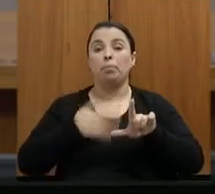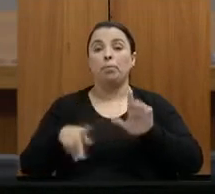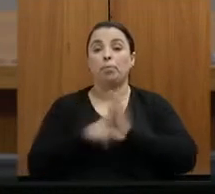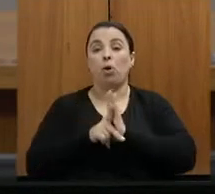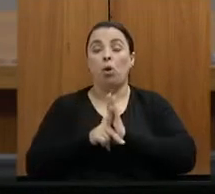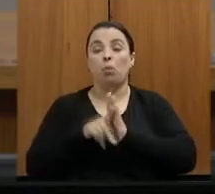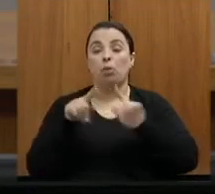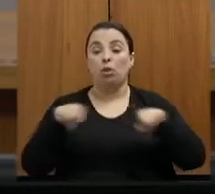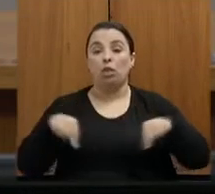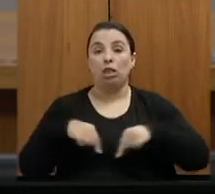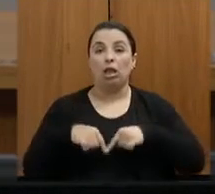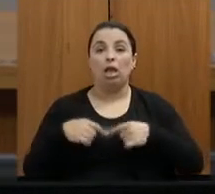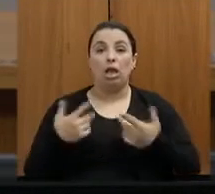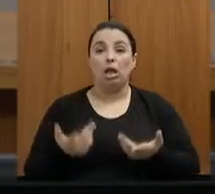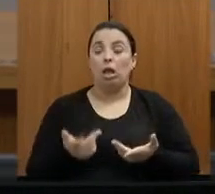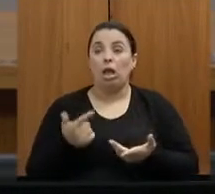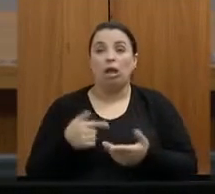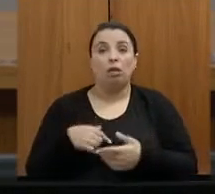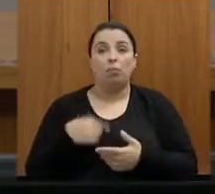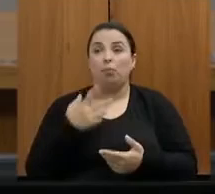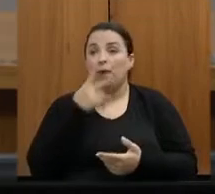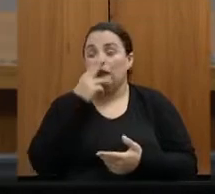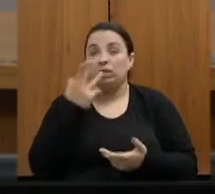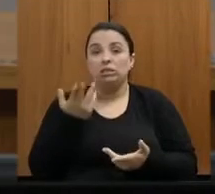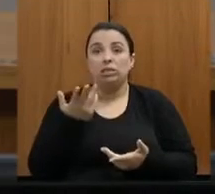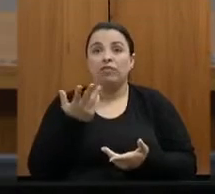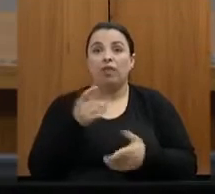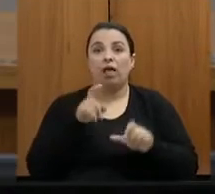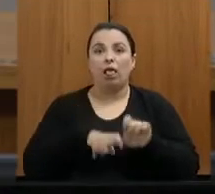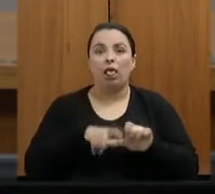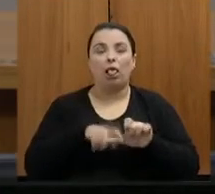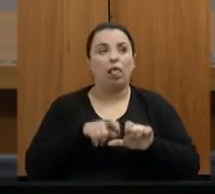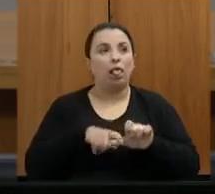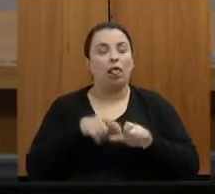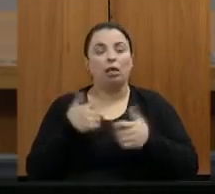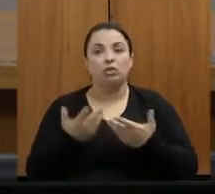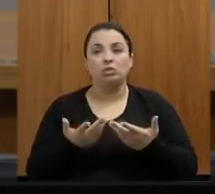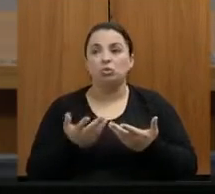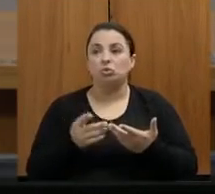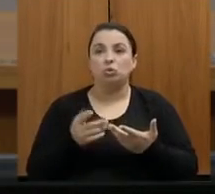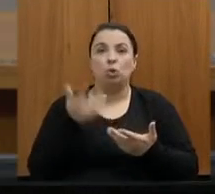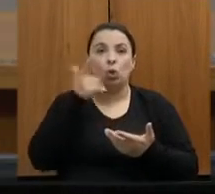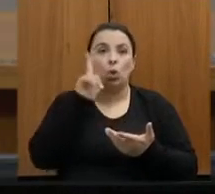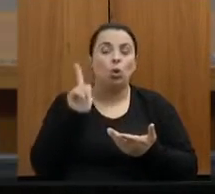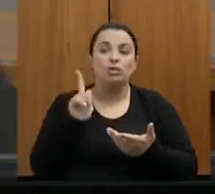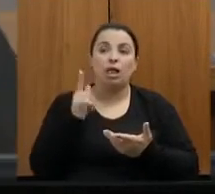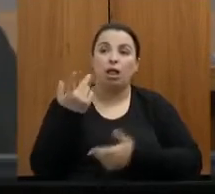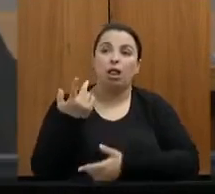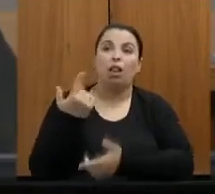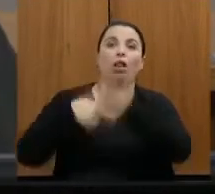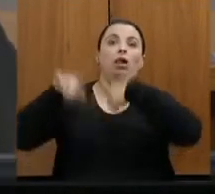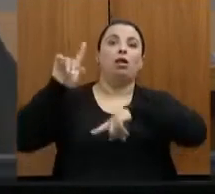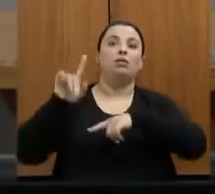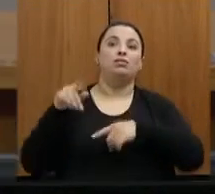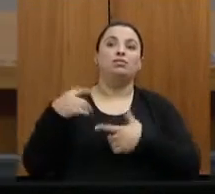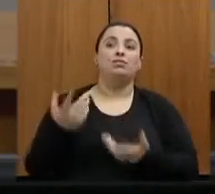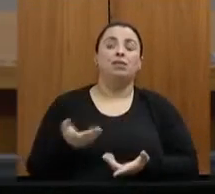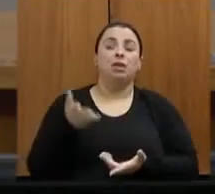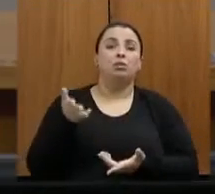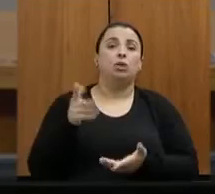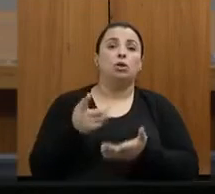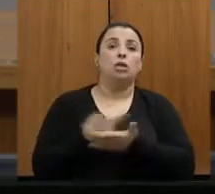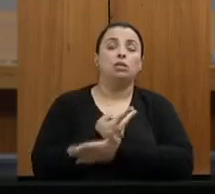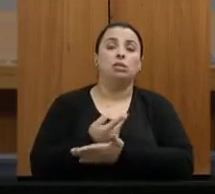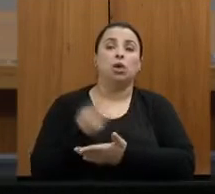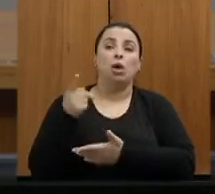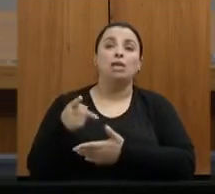reféns de contrato de gaveta, ficam reféns de contratos de compra e venda, o que efetivamente diminui o valor do seu imóvel, diminui as